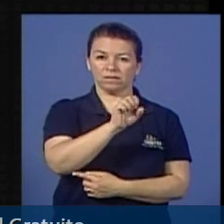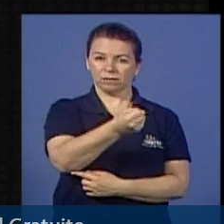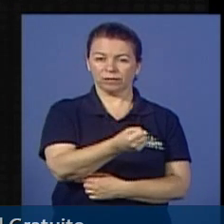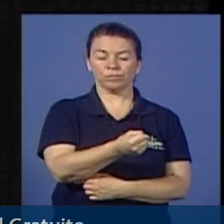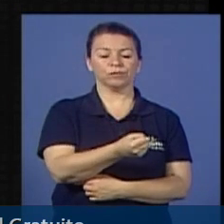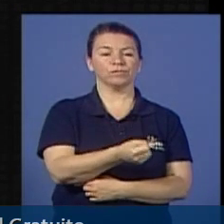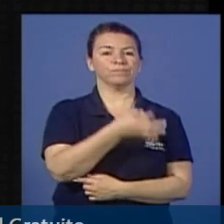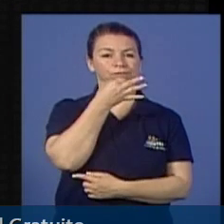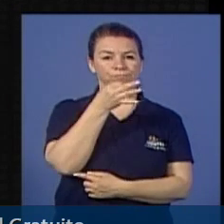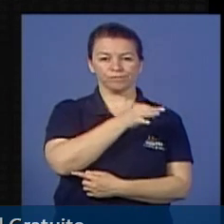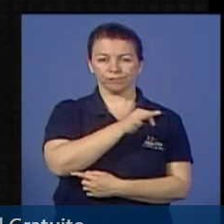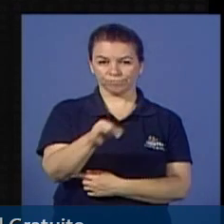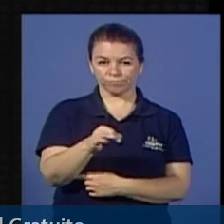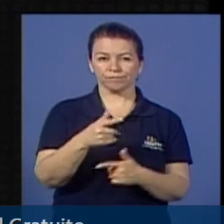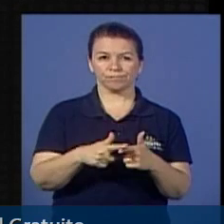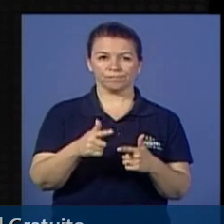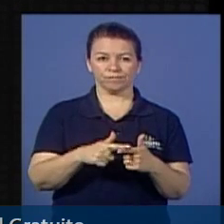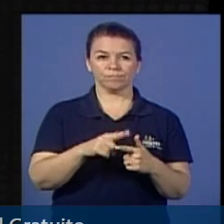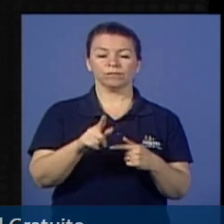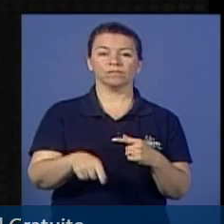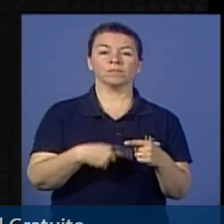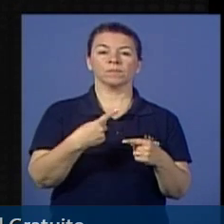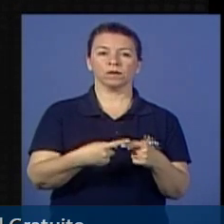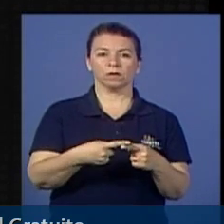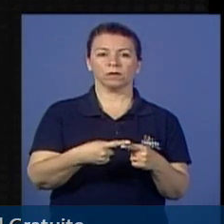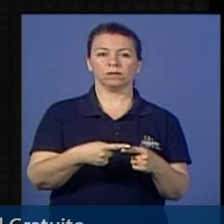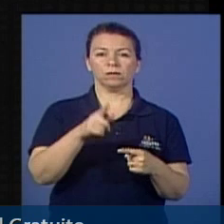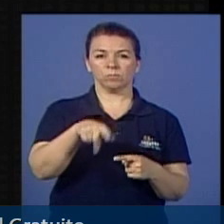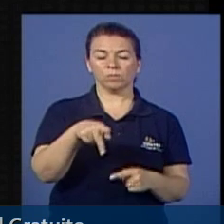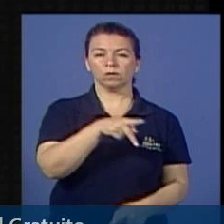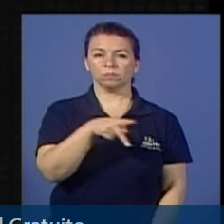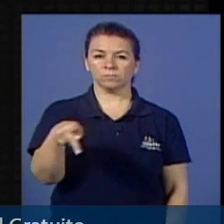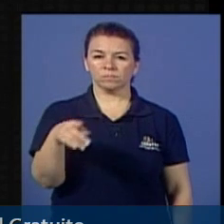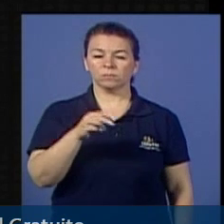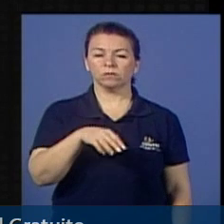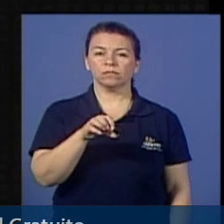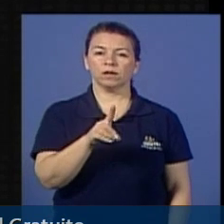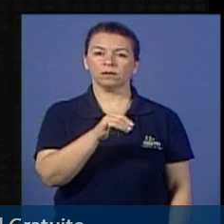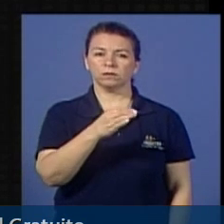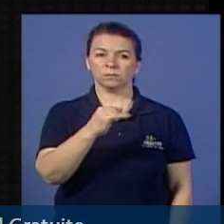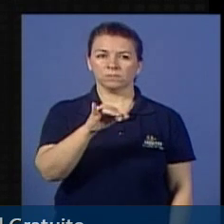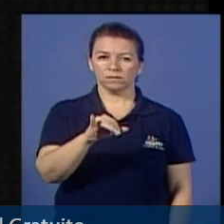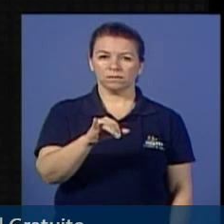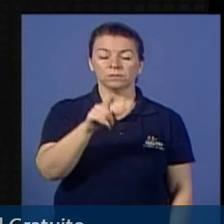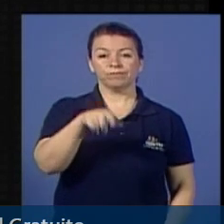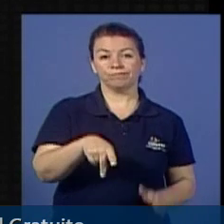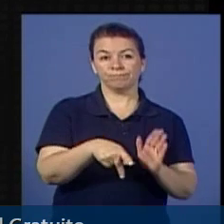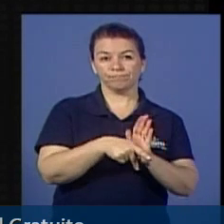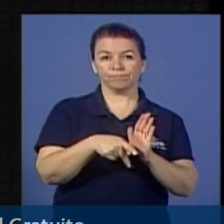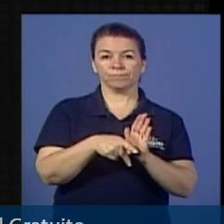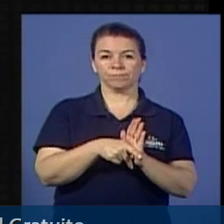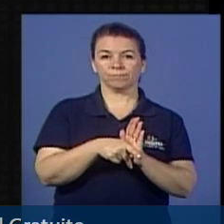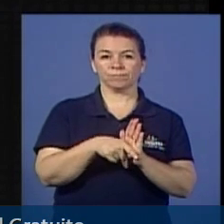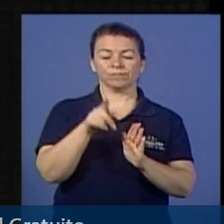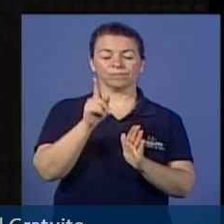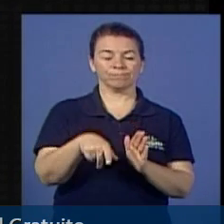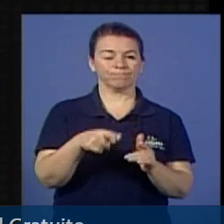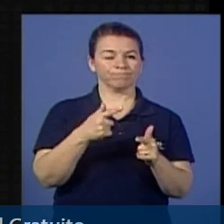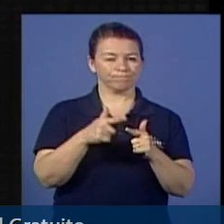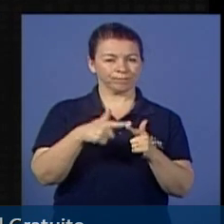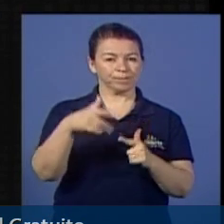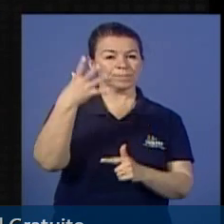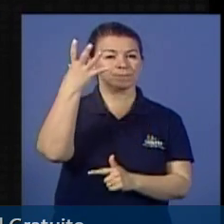institucionais. Depois, o nosso amigo Emílio Garrastazu Médici, chamado de a face mais cruel